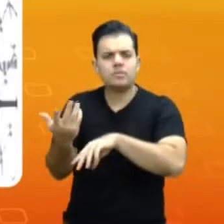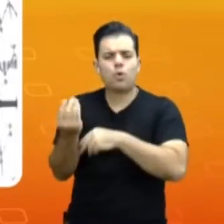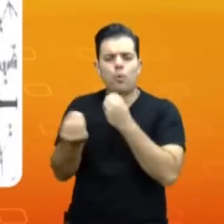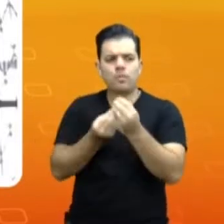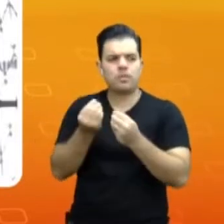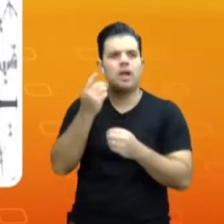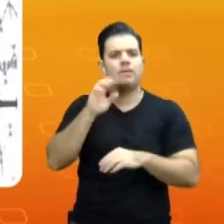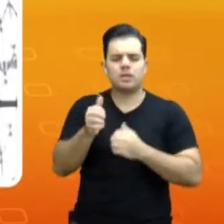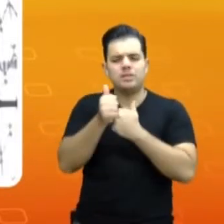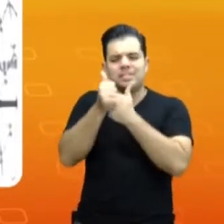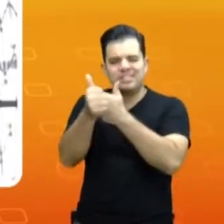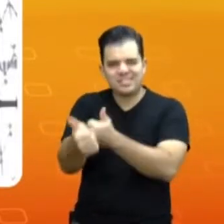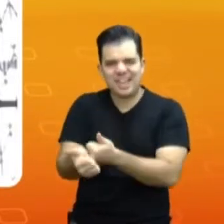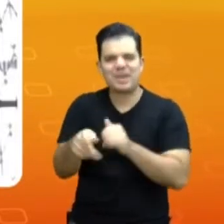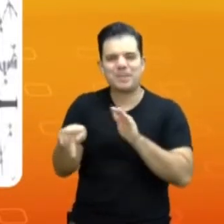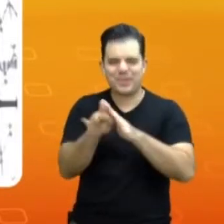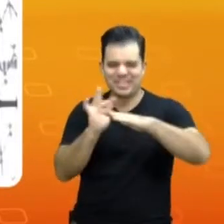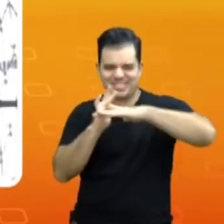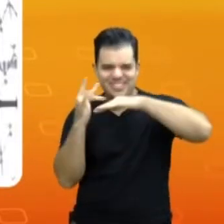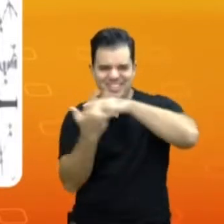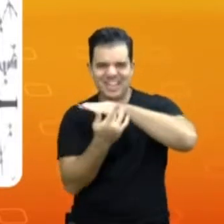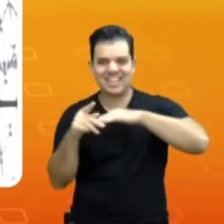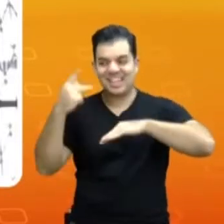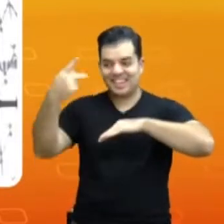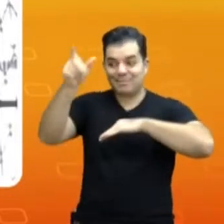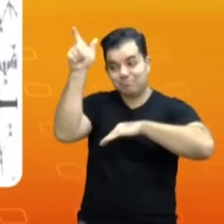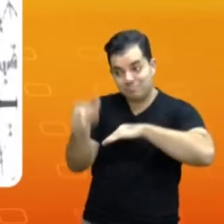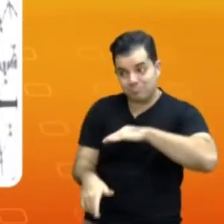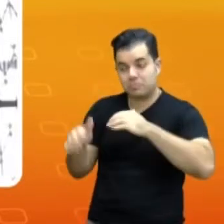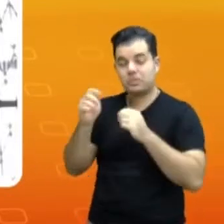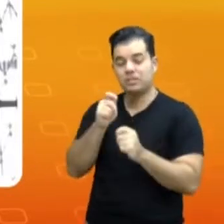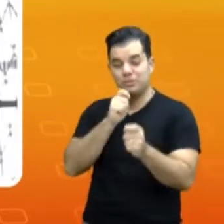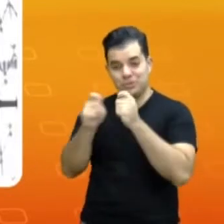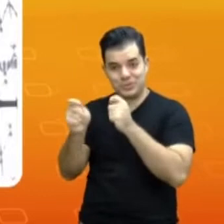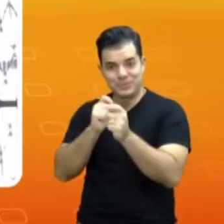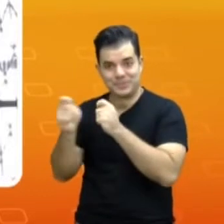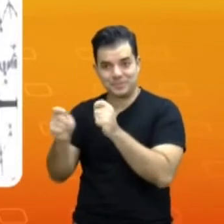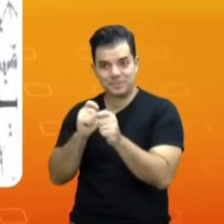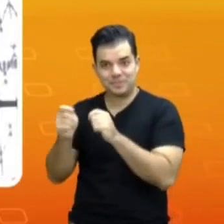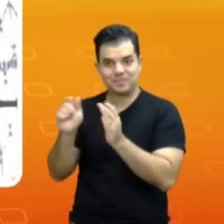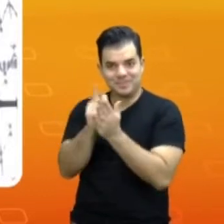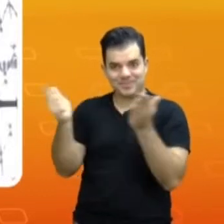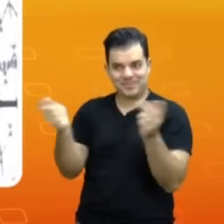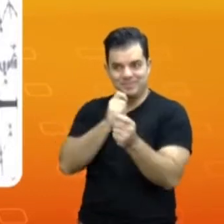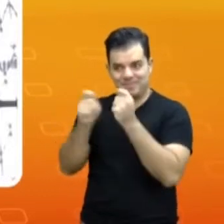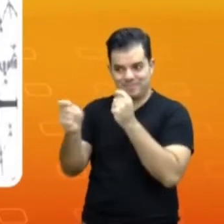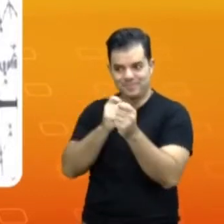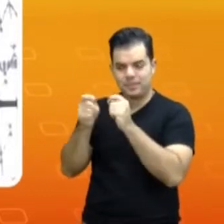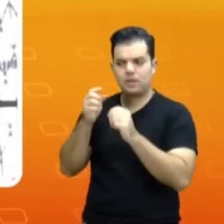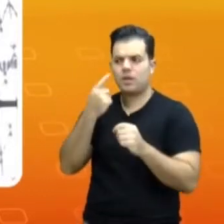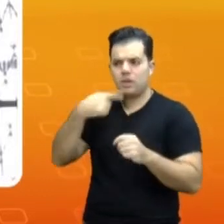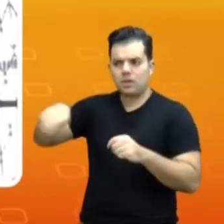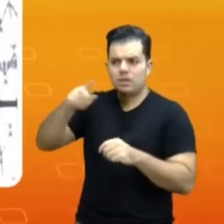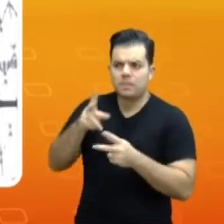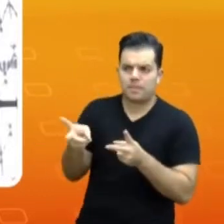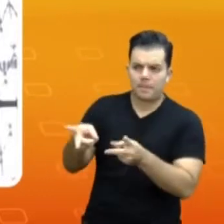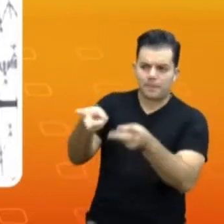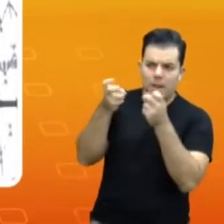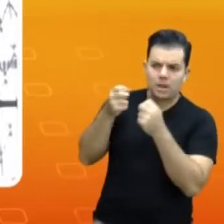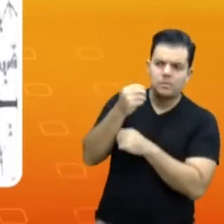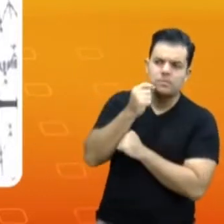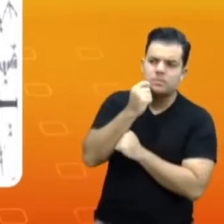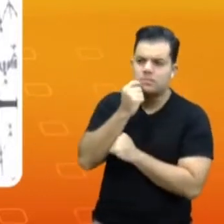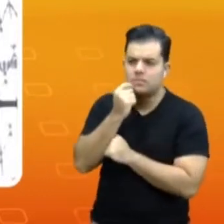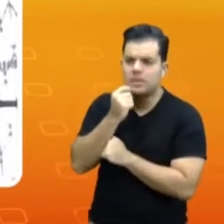a gente segue jornalistas, às vezes, nas redes sociais, e uma coisa que nós observávamos aqui de fora é que havia